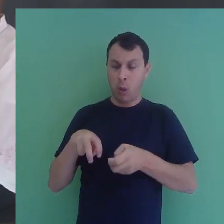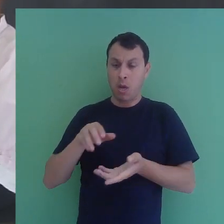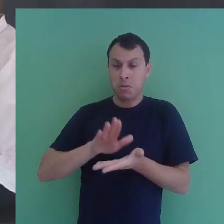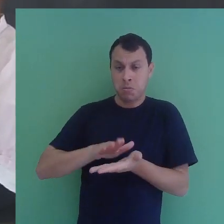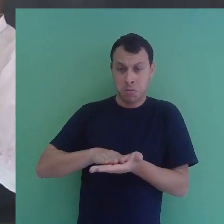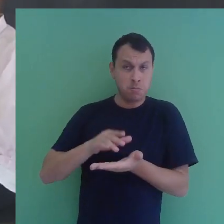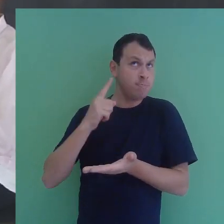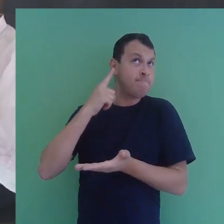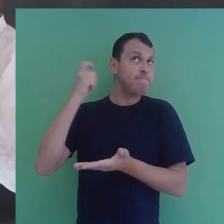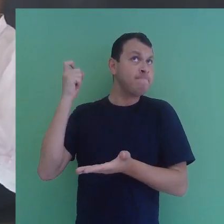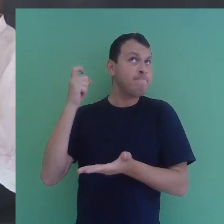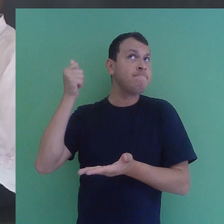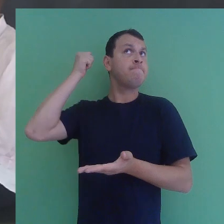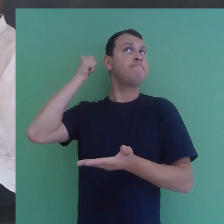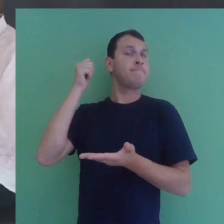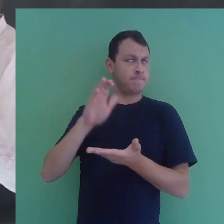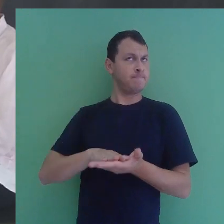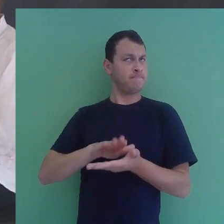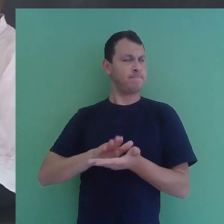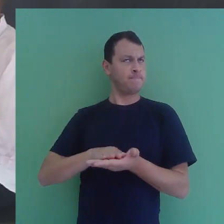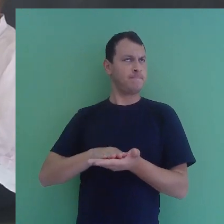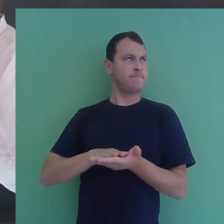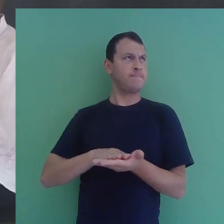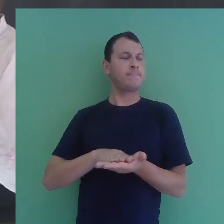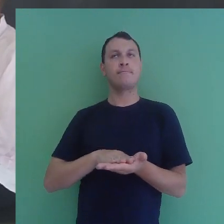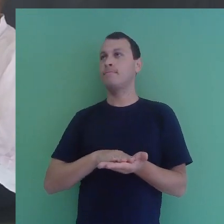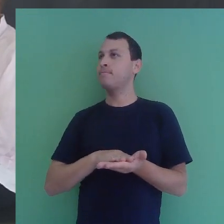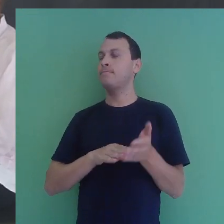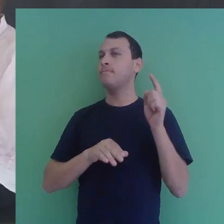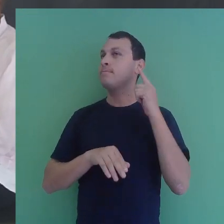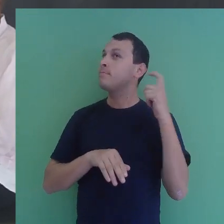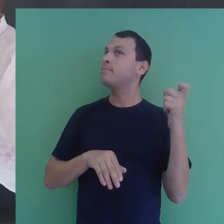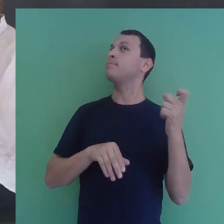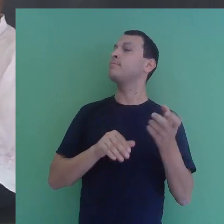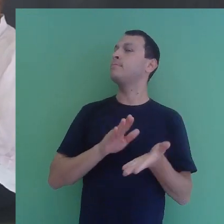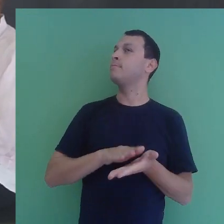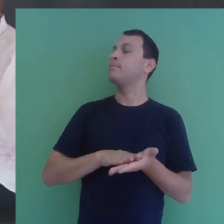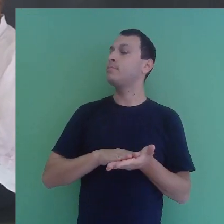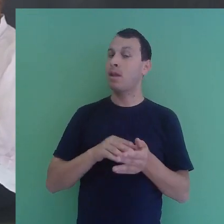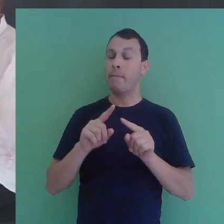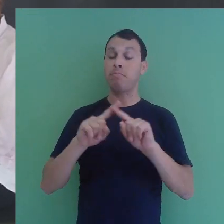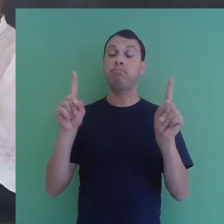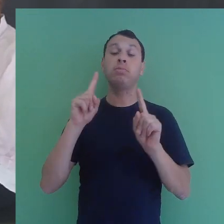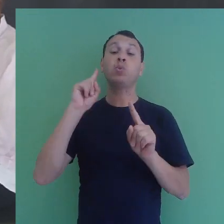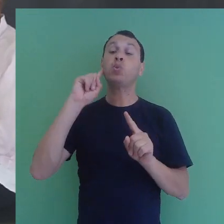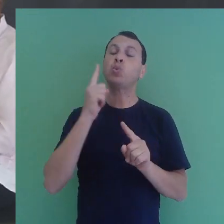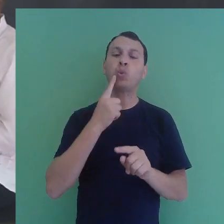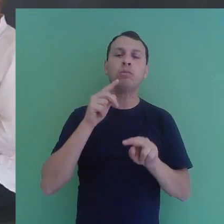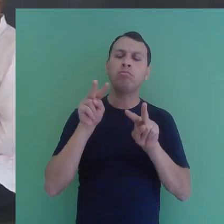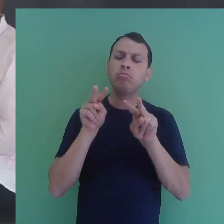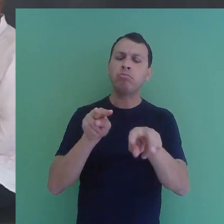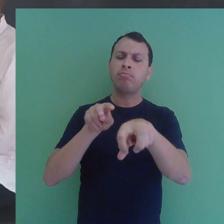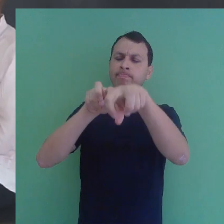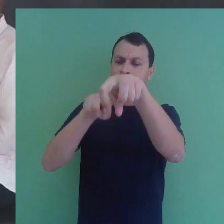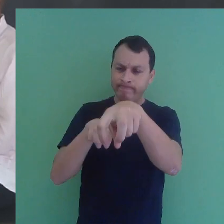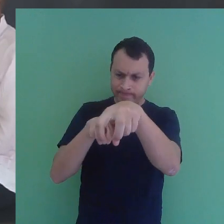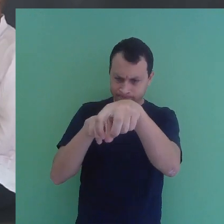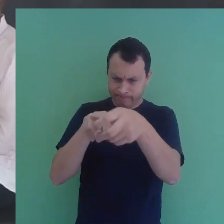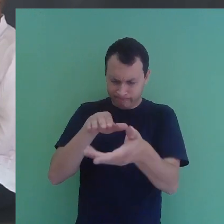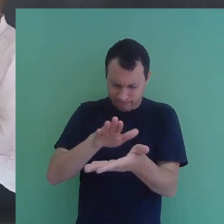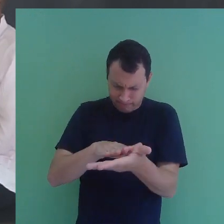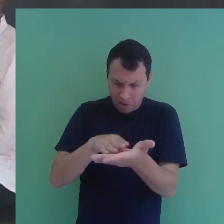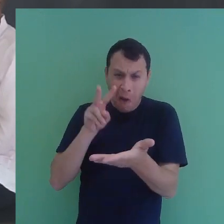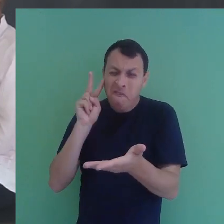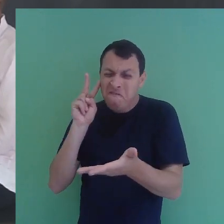de trás, então ela sabe que estão batendo palma. Agora, para o surdo isso não faz sentido nenhum, porque ele não consegue ver as mãos